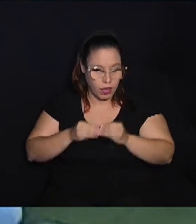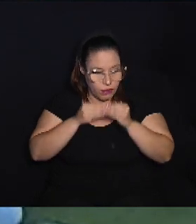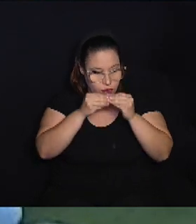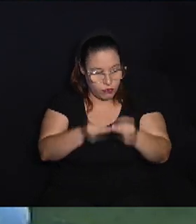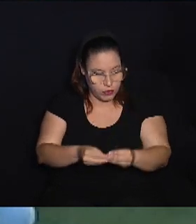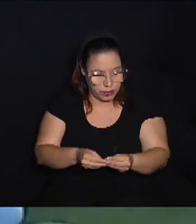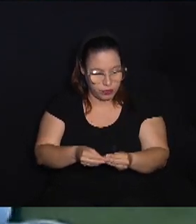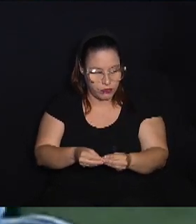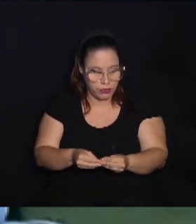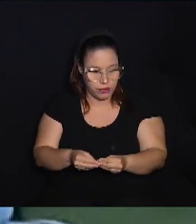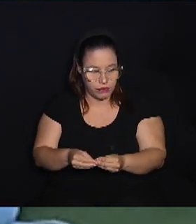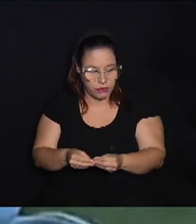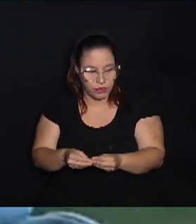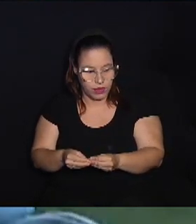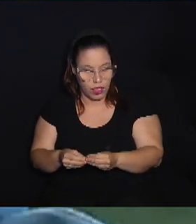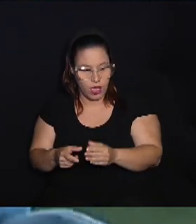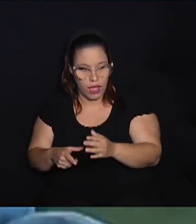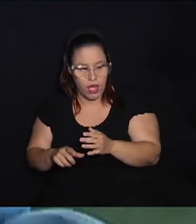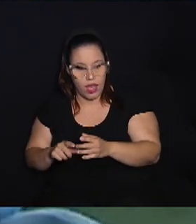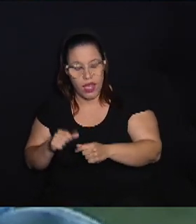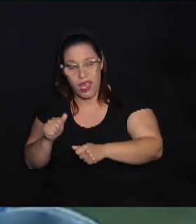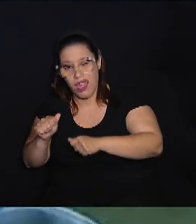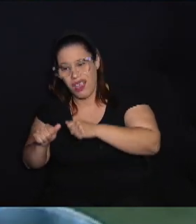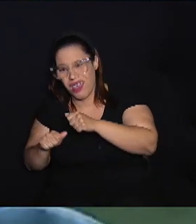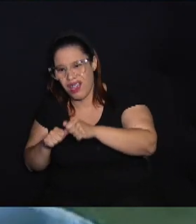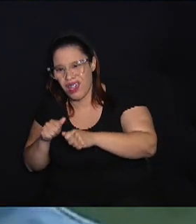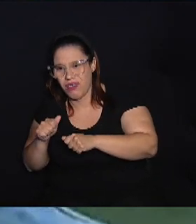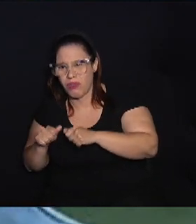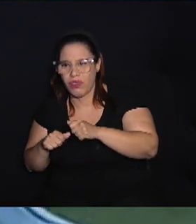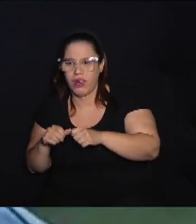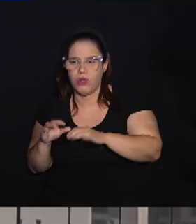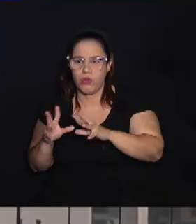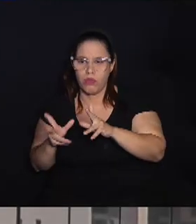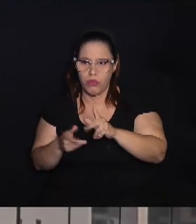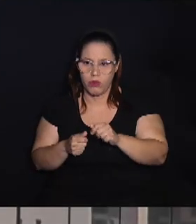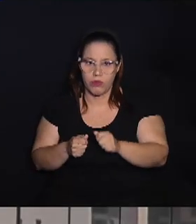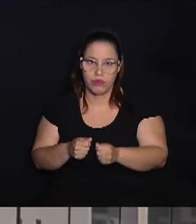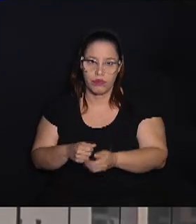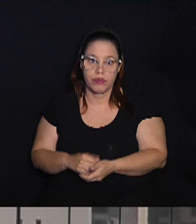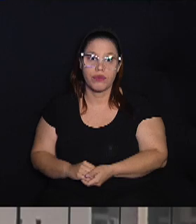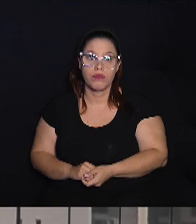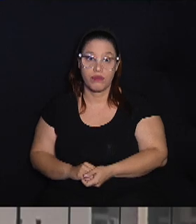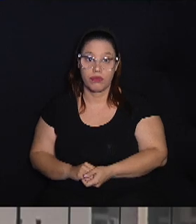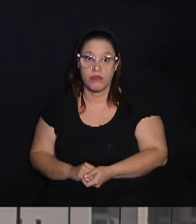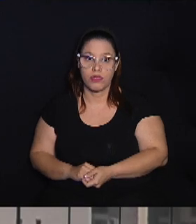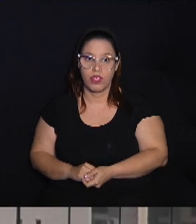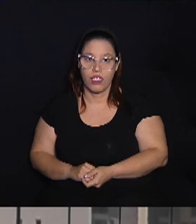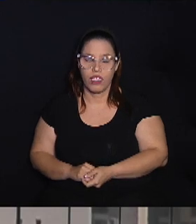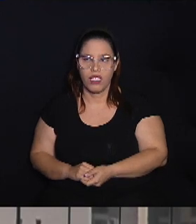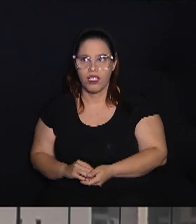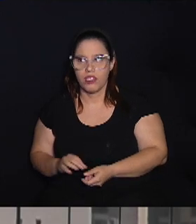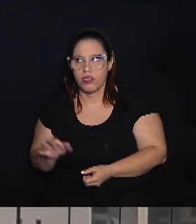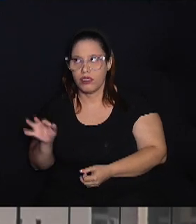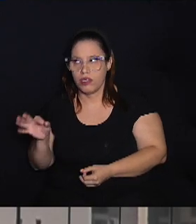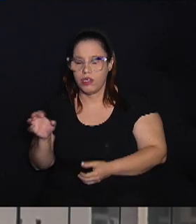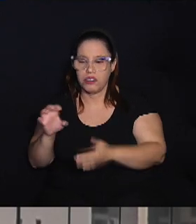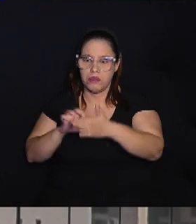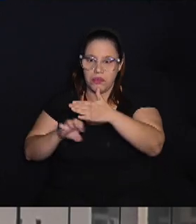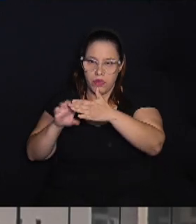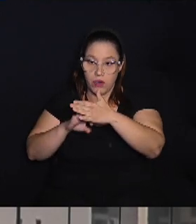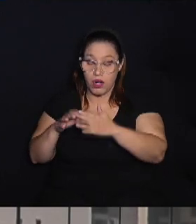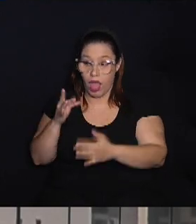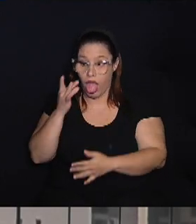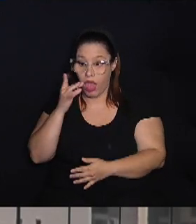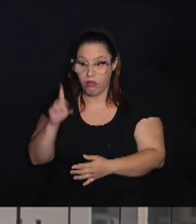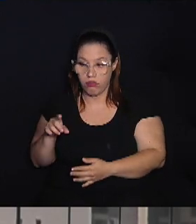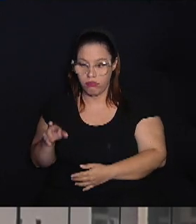seja refeito, enfim, usado para outras finalidades. Né? E embora as cooperativas também sejam um foco da